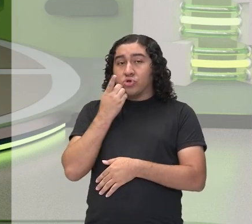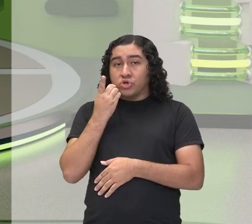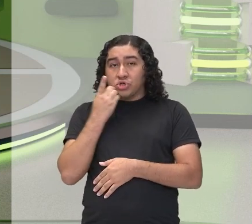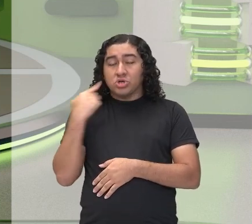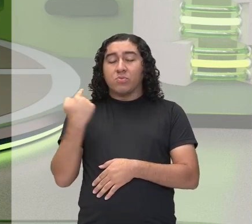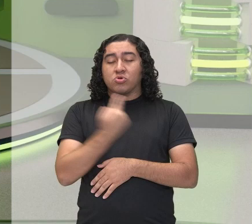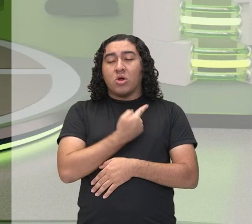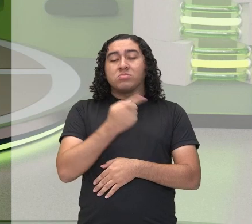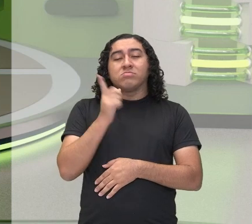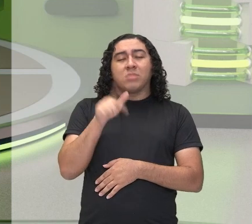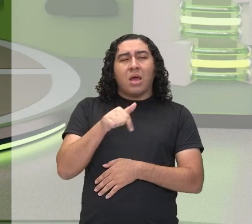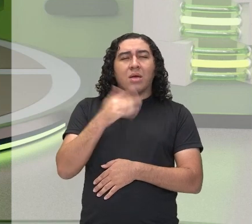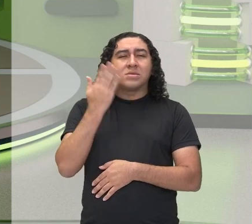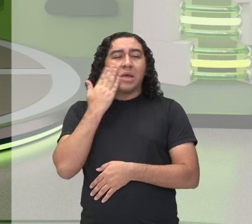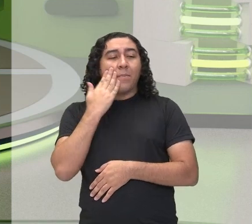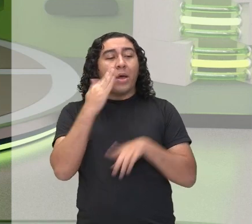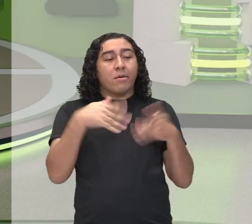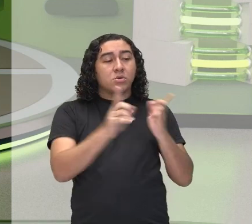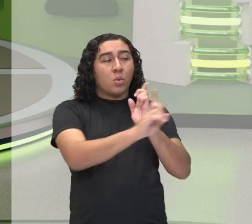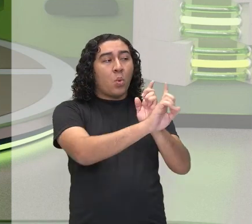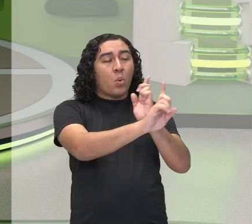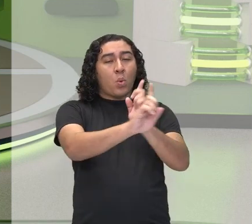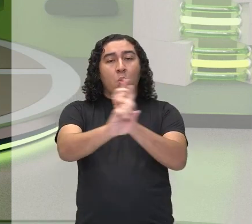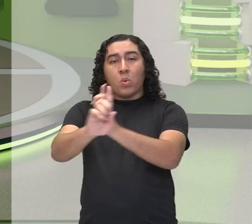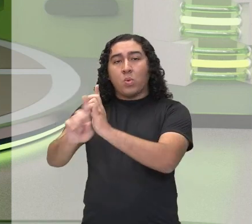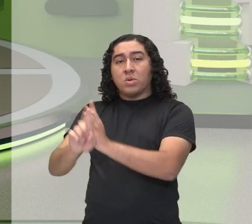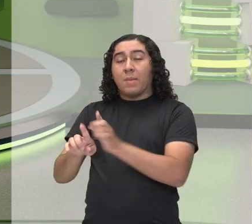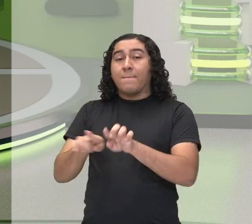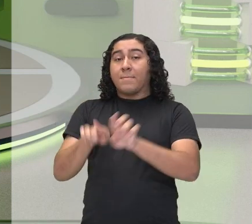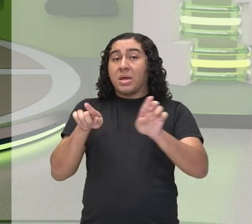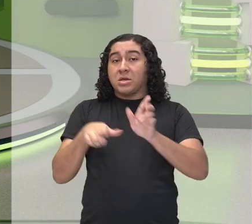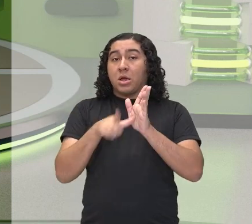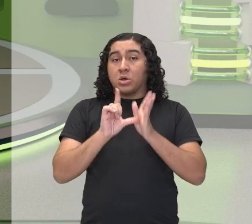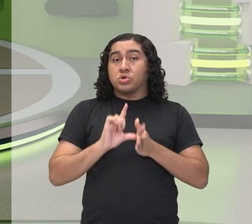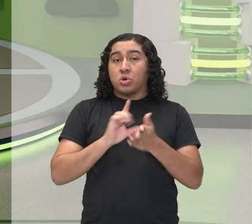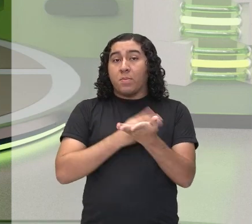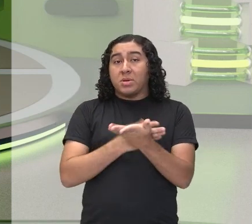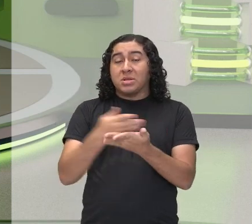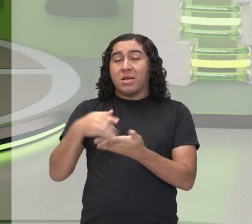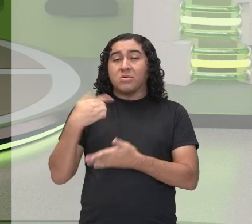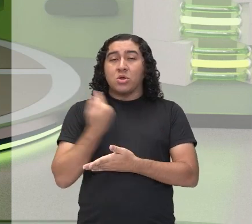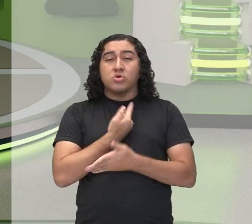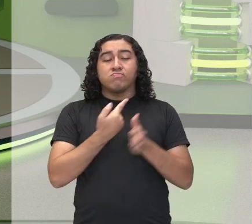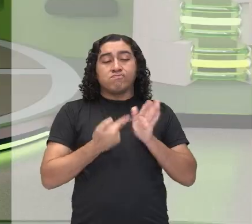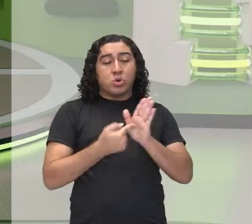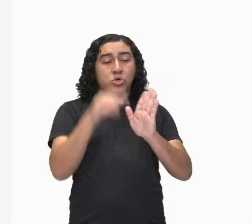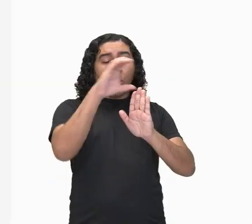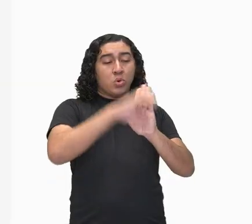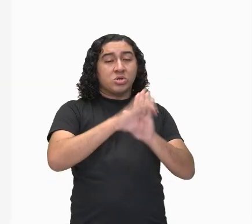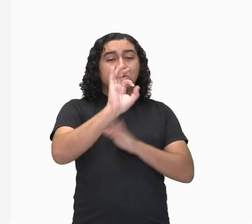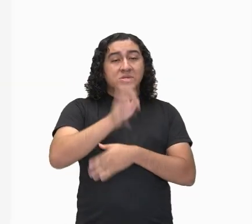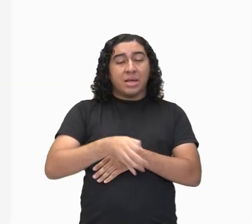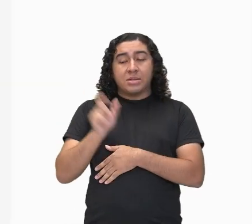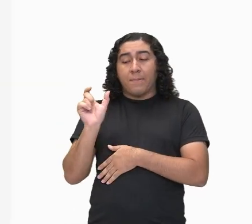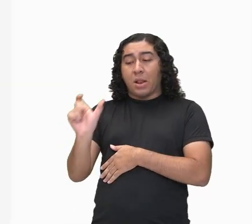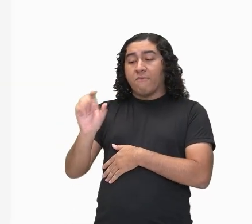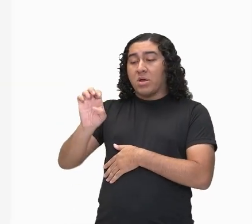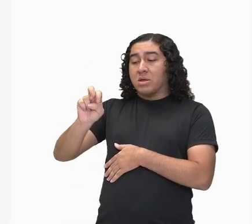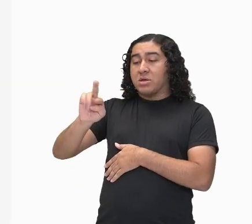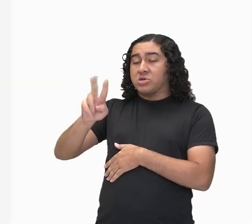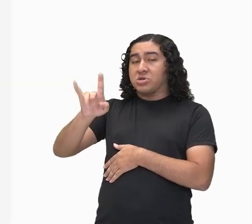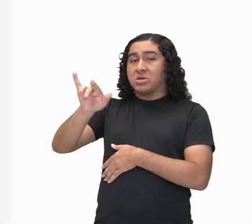gente identificar aquele tipo de energia, mas antes a gente trouxe a definição de energia, depois a gente